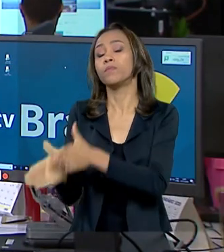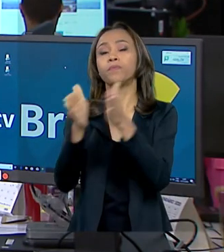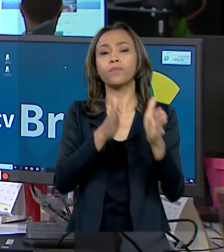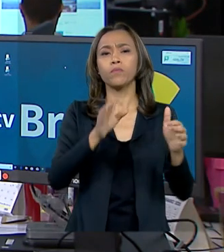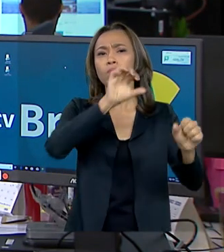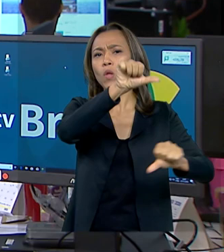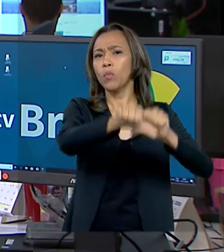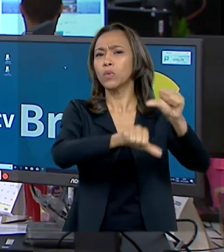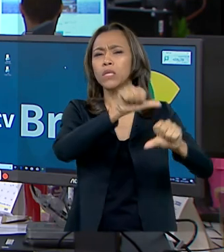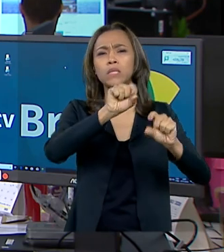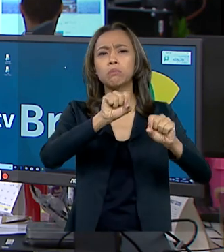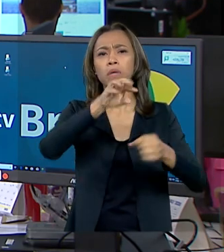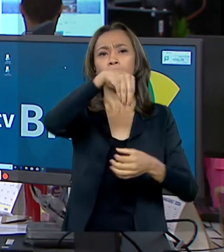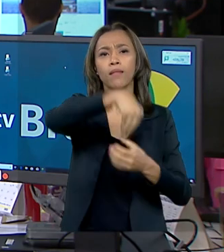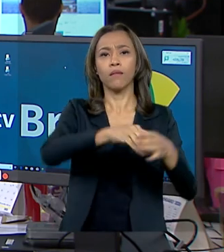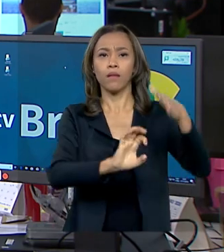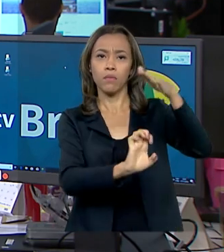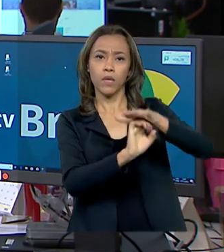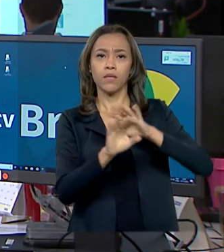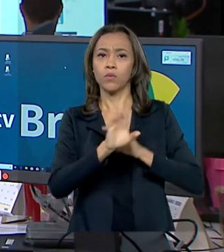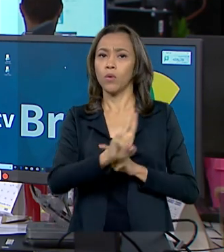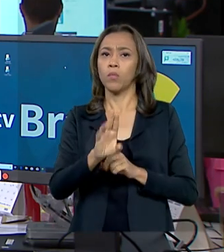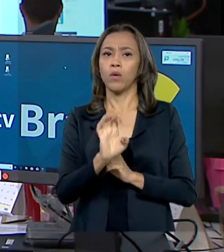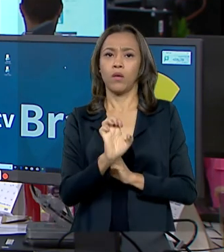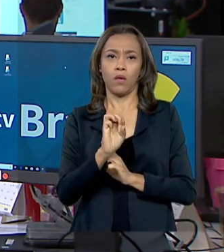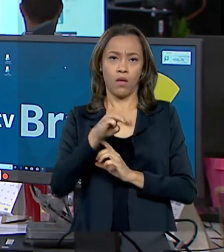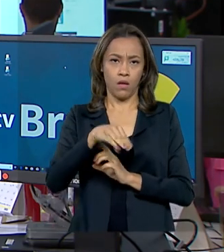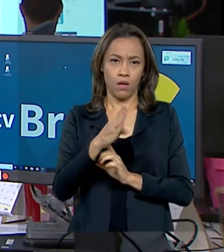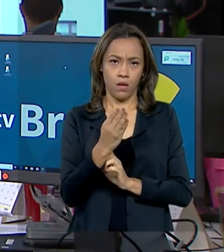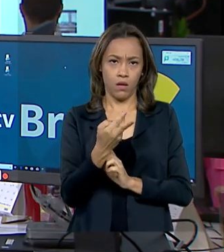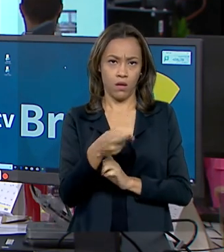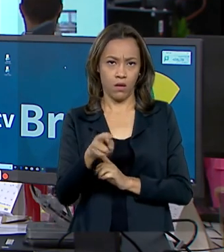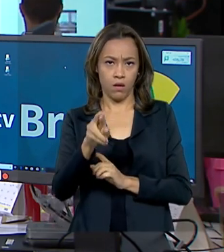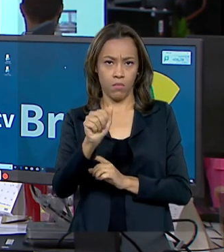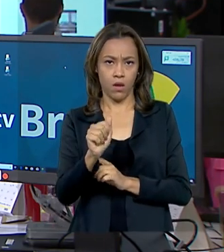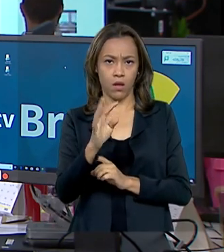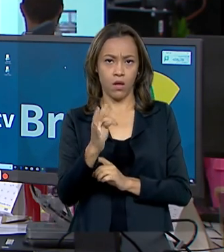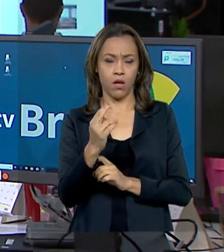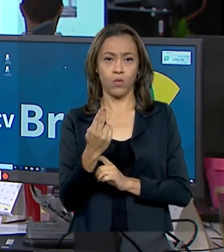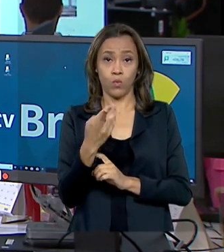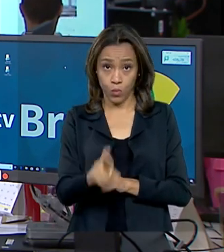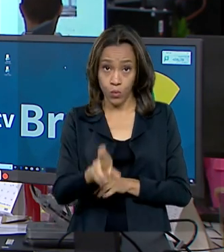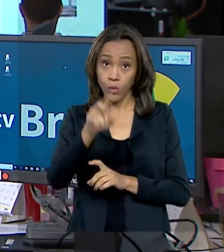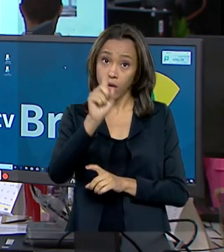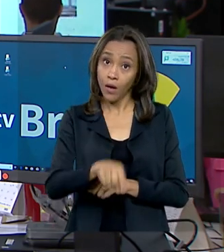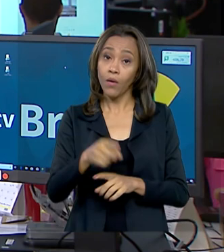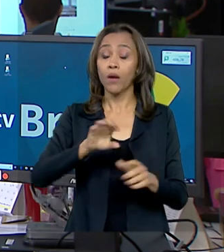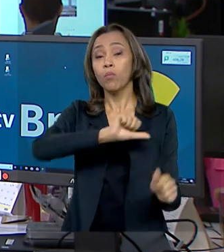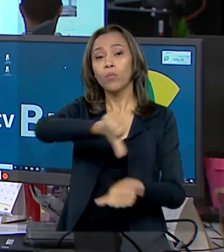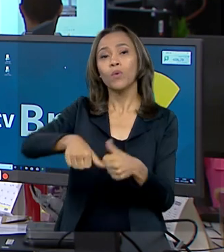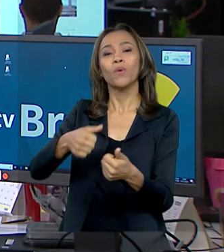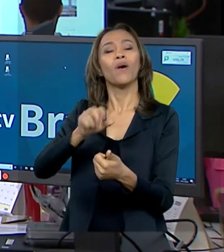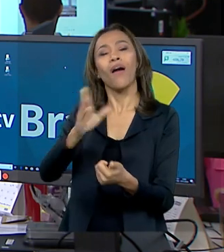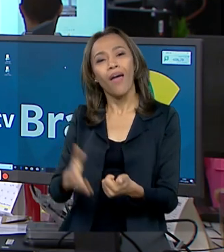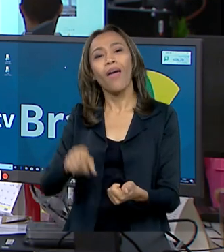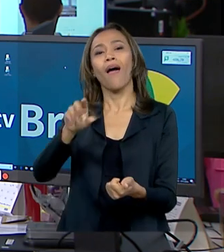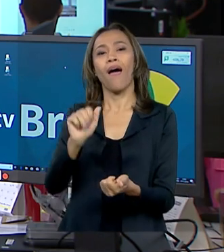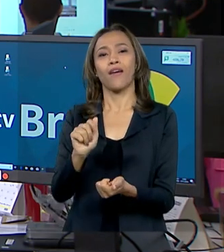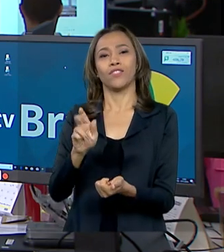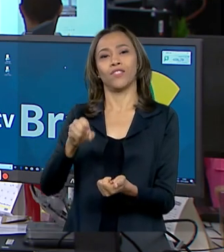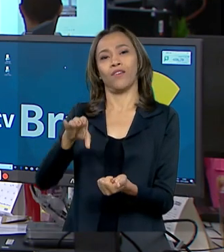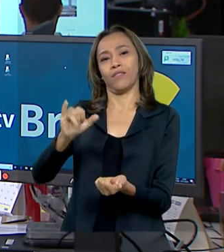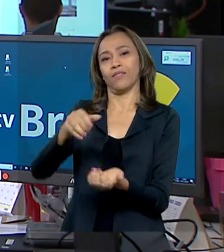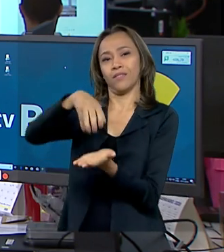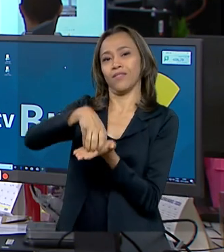Mudanças na Embratur, que agora passa a ser Agência Brasileira de Promoção Internacional do Turismo. A repórter Daniele Popov